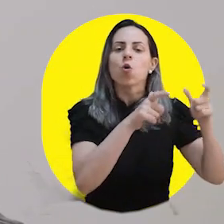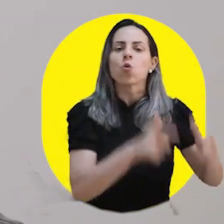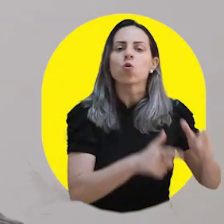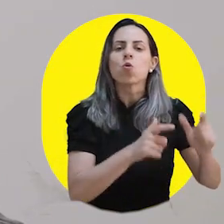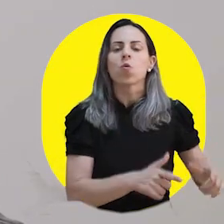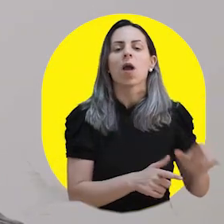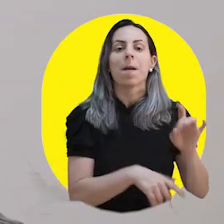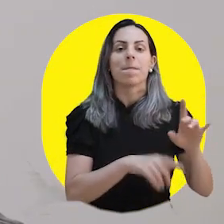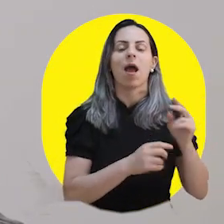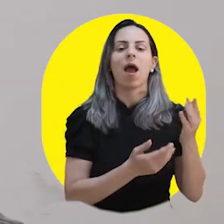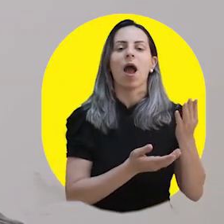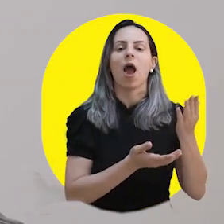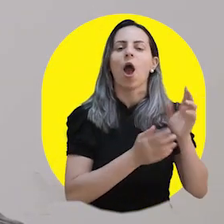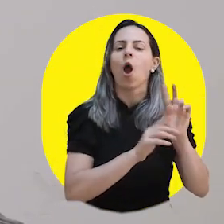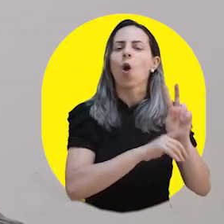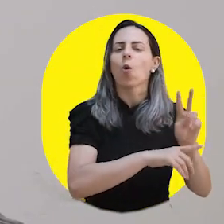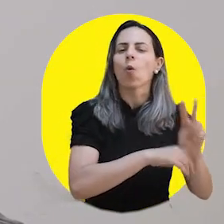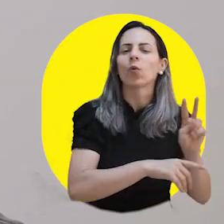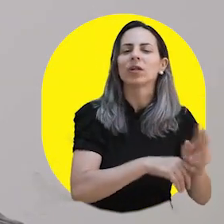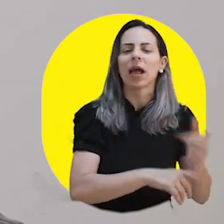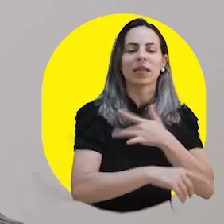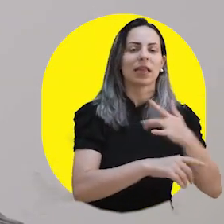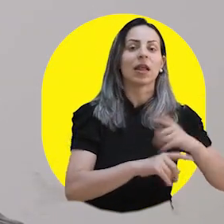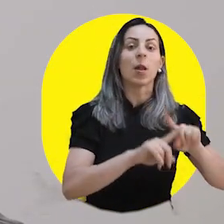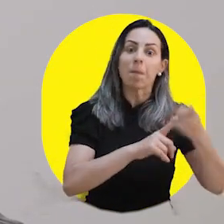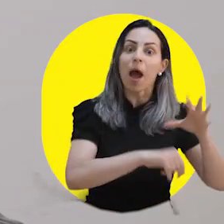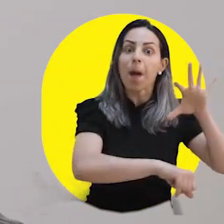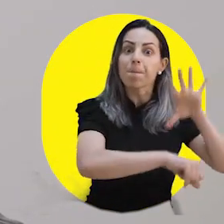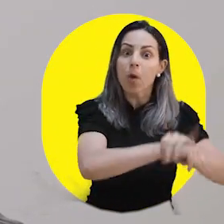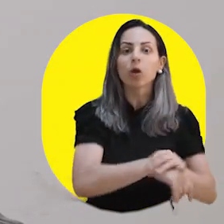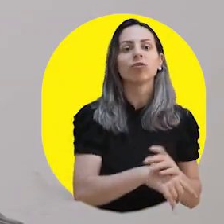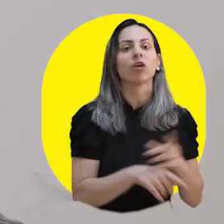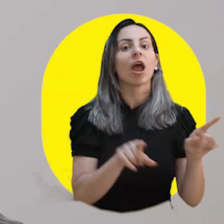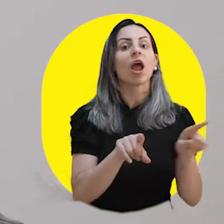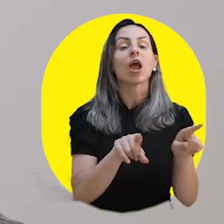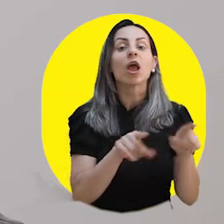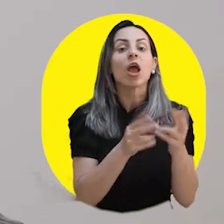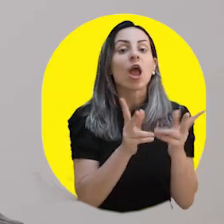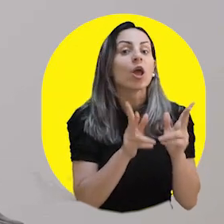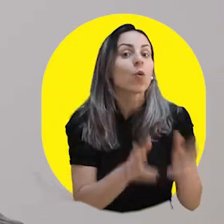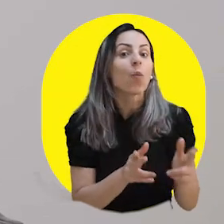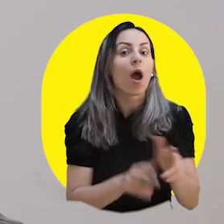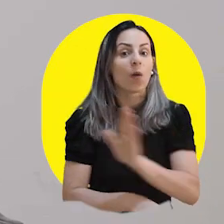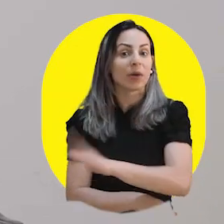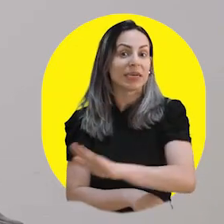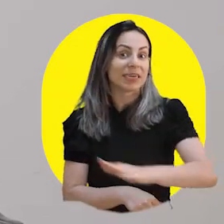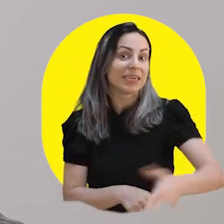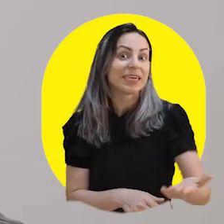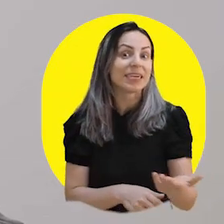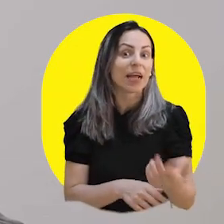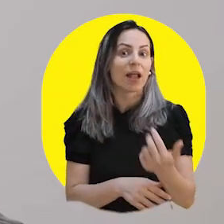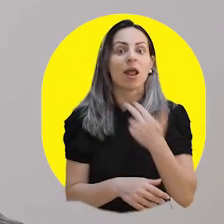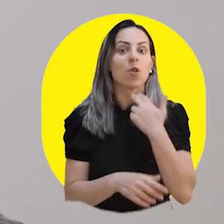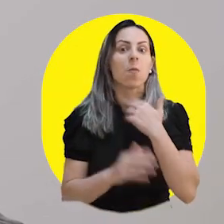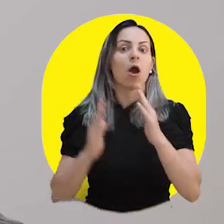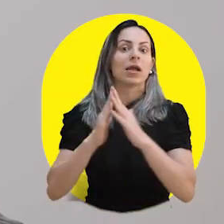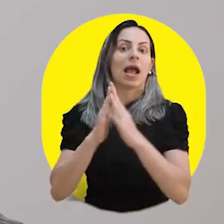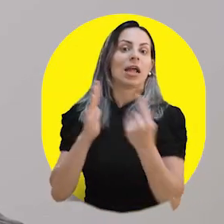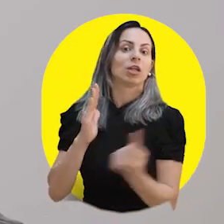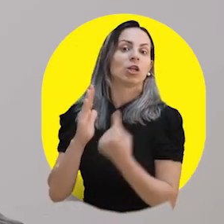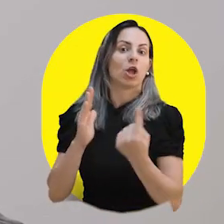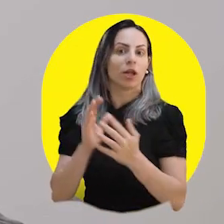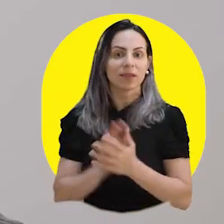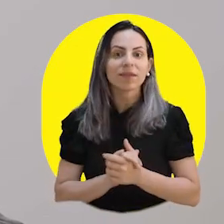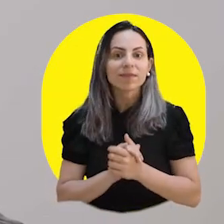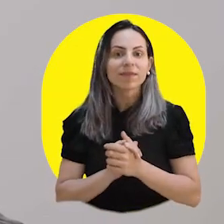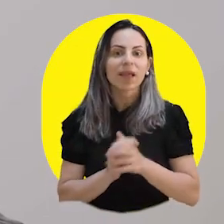da saúde, é um lugar para ficar como se estivesse em casa, mas protegida. Assim como uma criança não pode ficar sozinha, quando nós vivemos, vamos viver criança